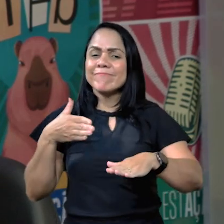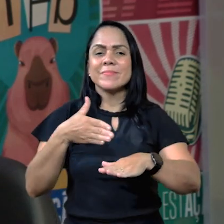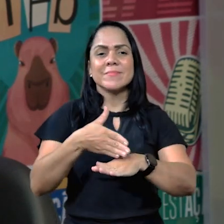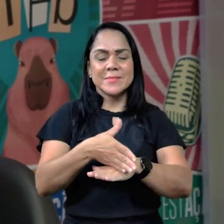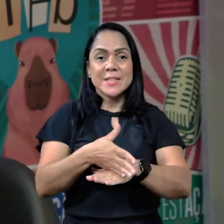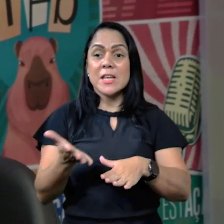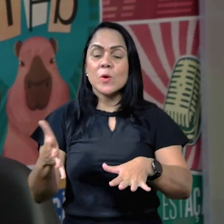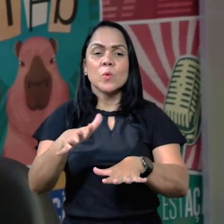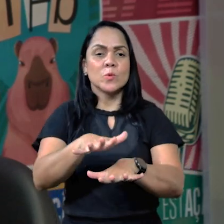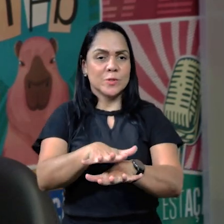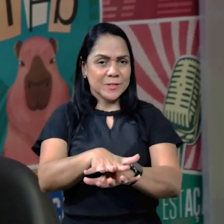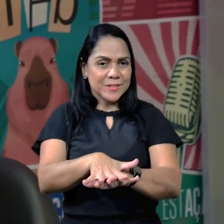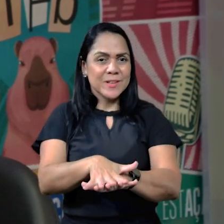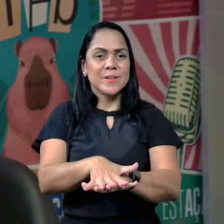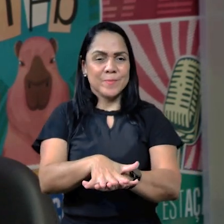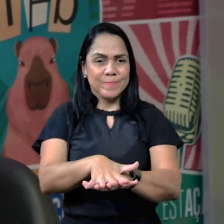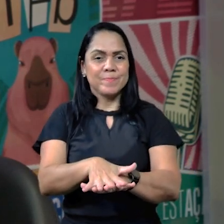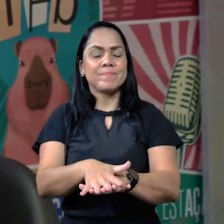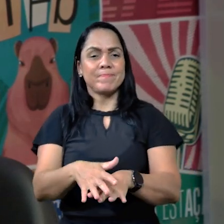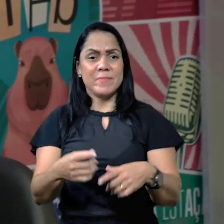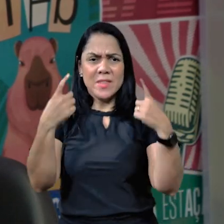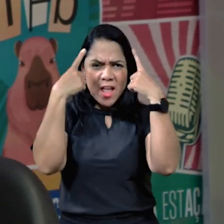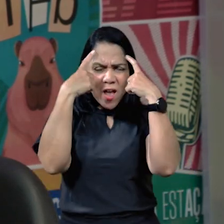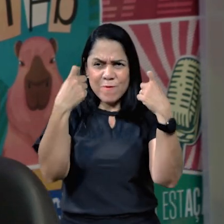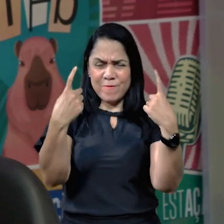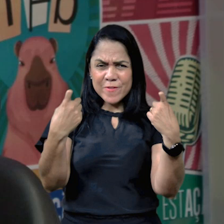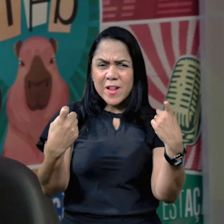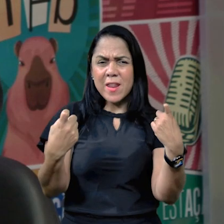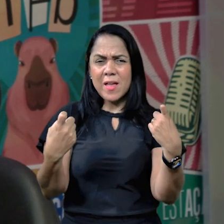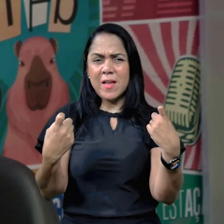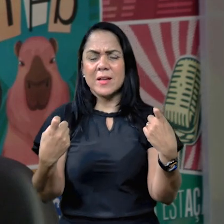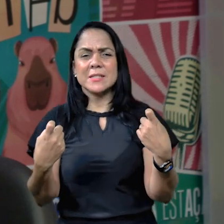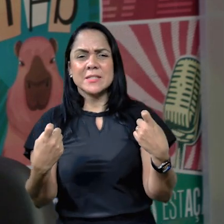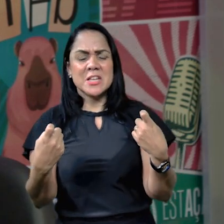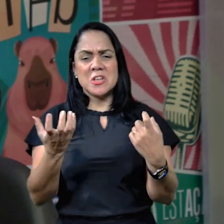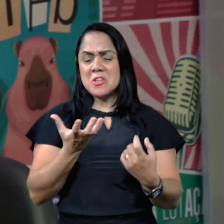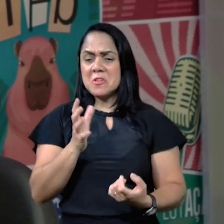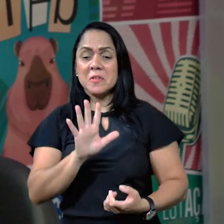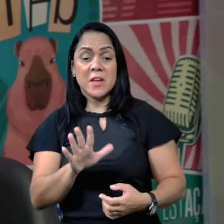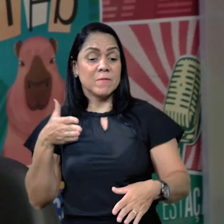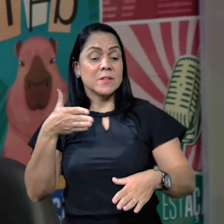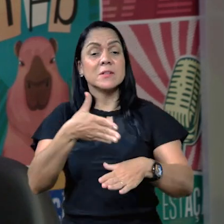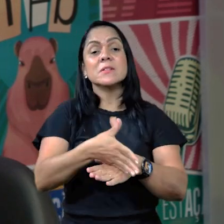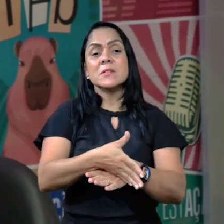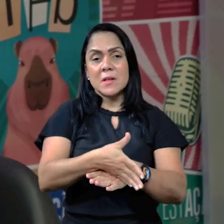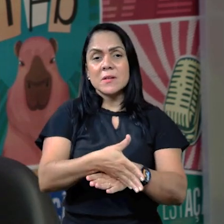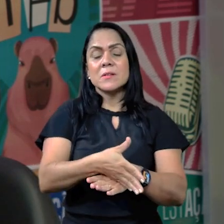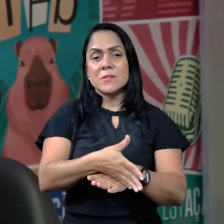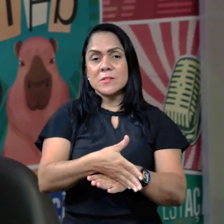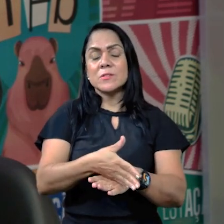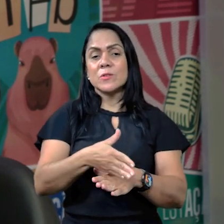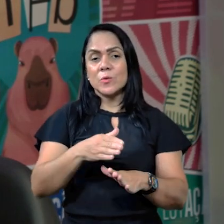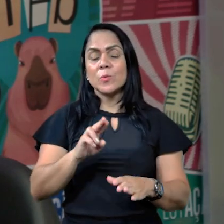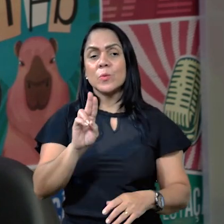nem uma violência simbólica, é uma violência direta. Eu digo, eu não quero que você acesse sim, esse conteúdo, exatamente. né? Eu não